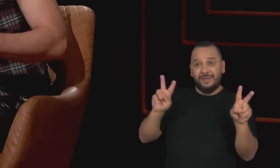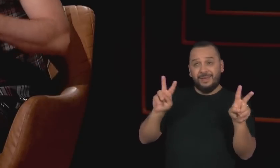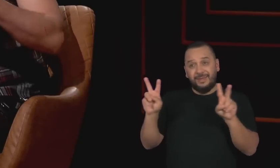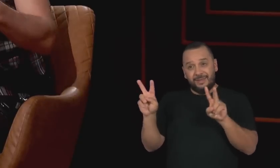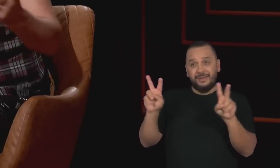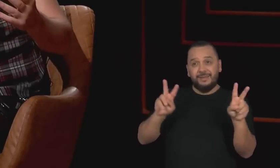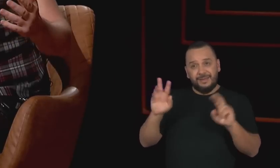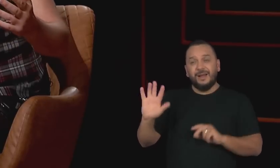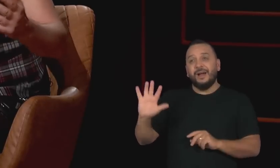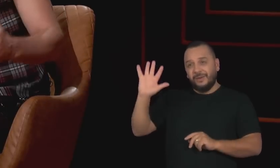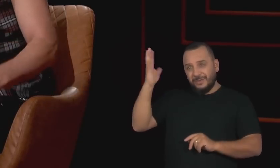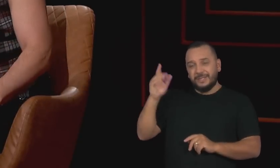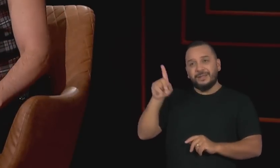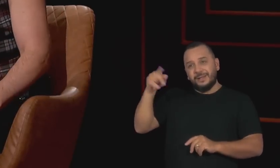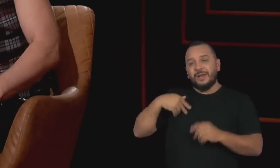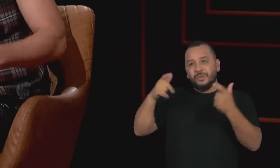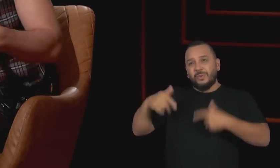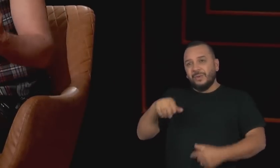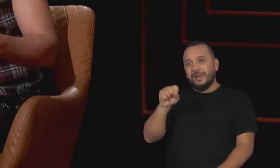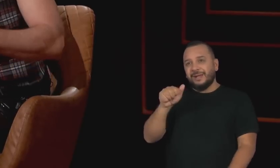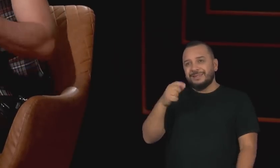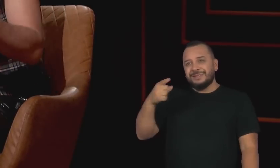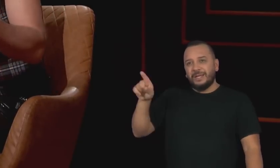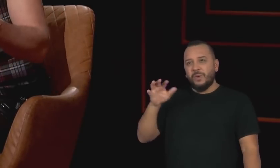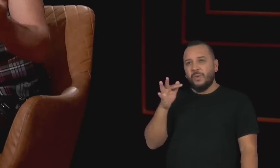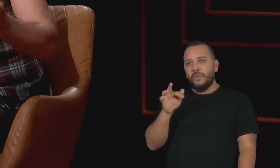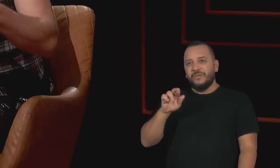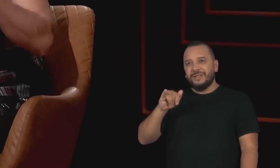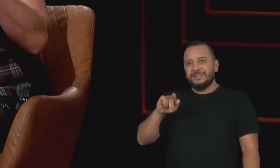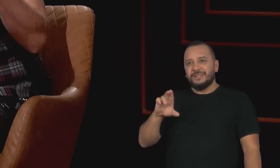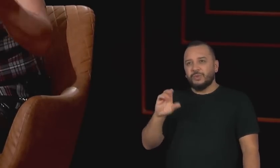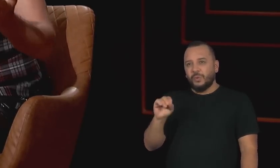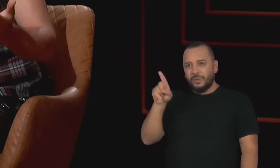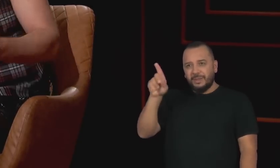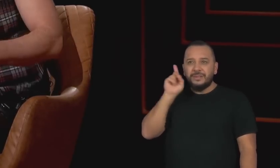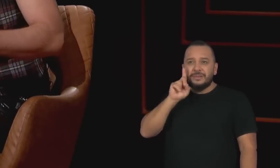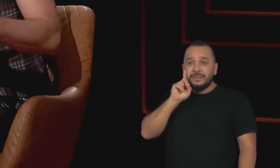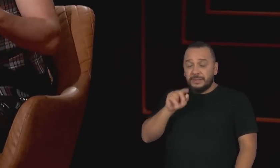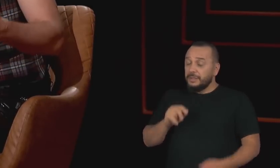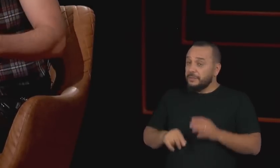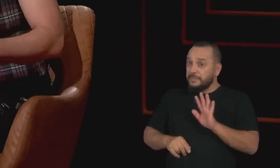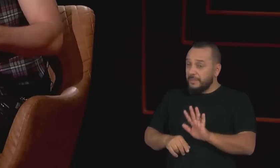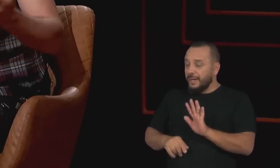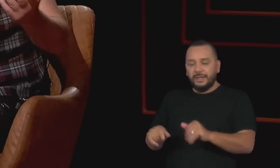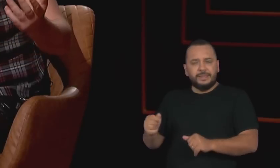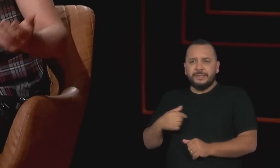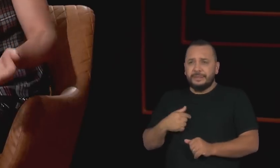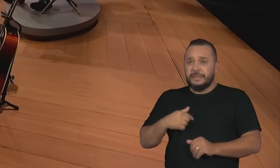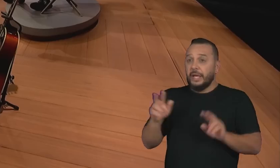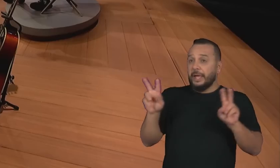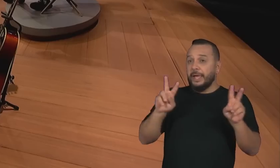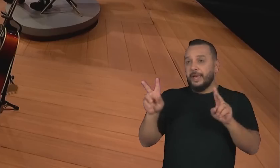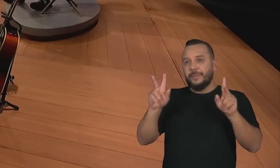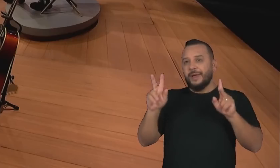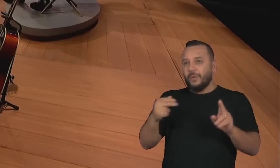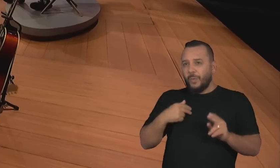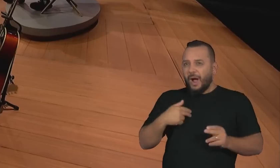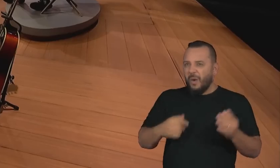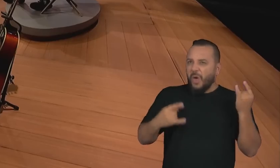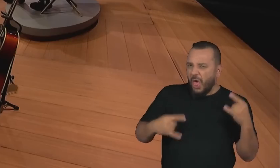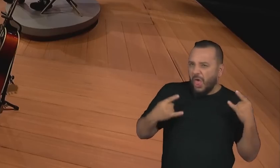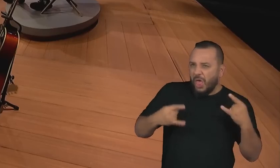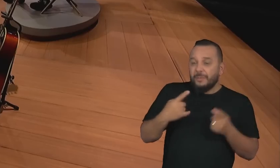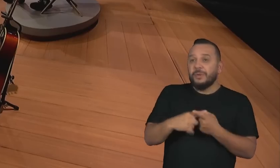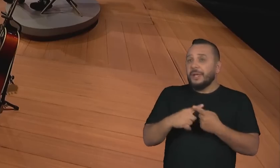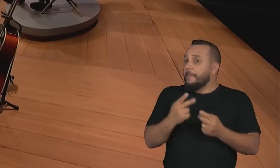acontecendo ainda em San Francisco. Se você perguntar para mim, os hippies eram os mais punks, fica tudo pelado tomando LSD, pô, é totalmente